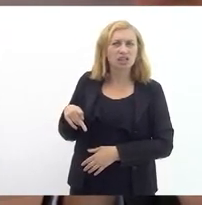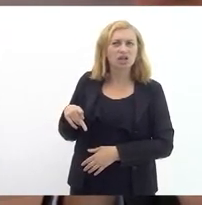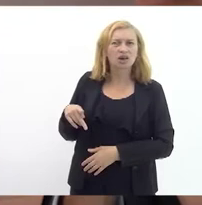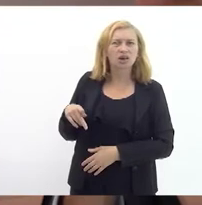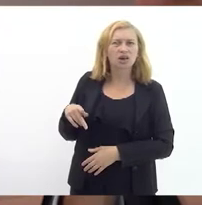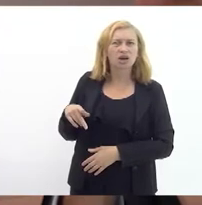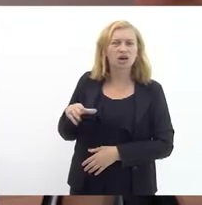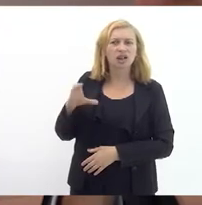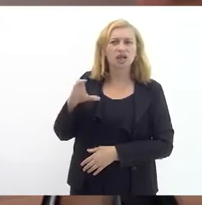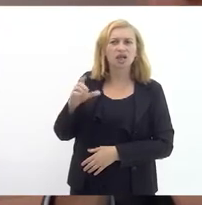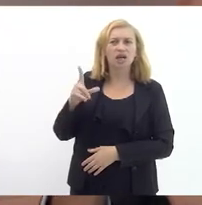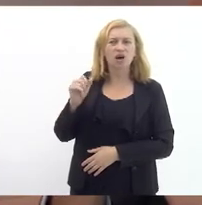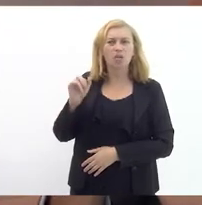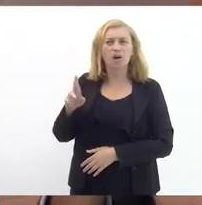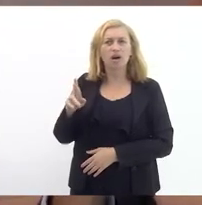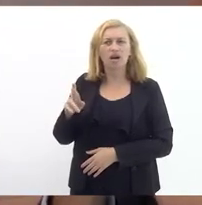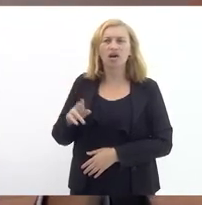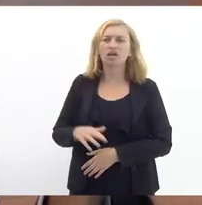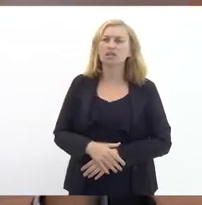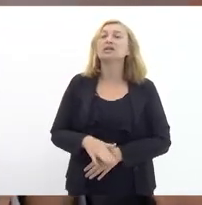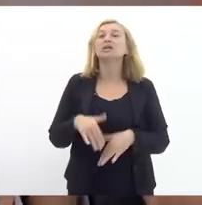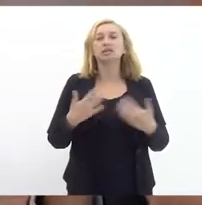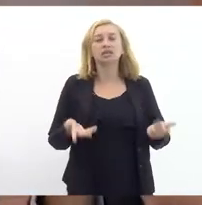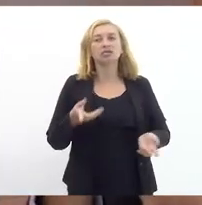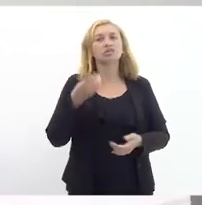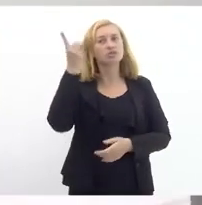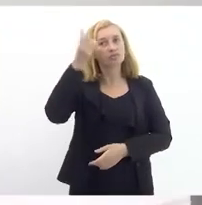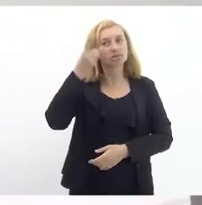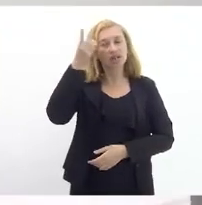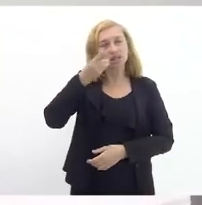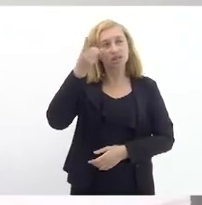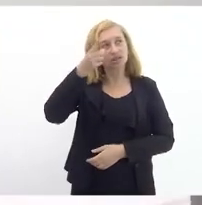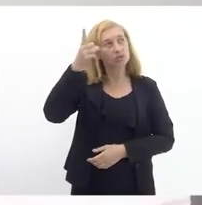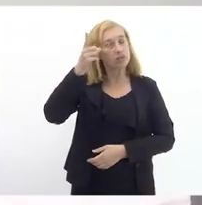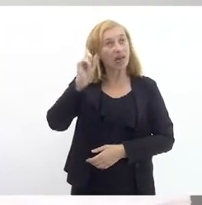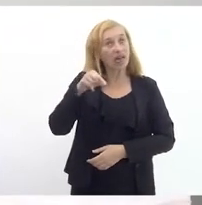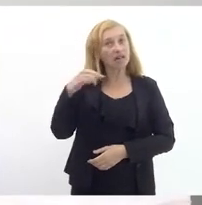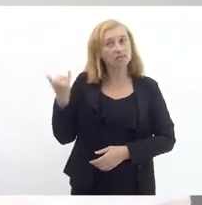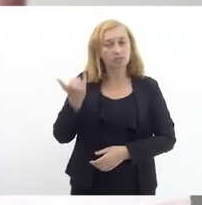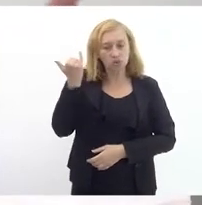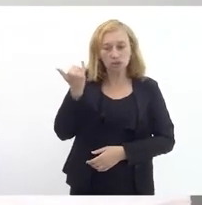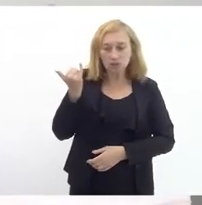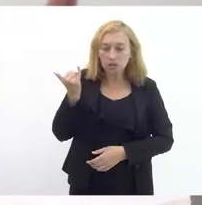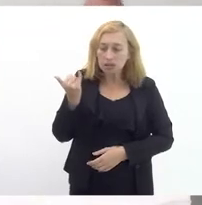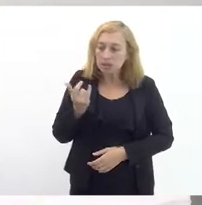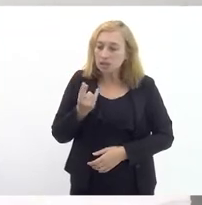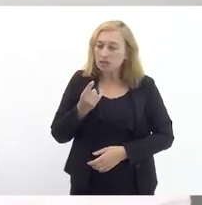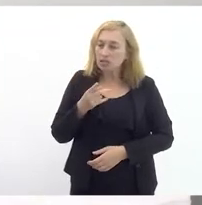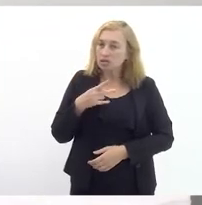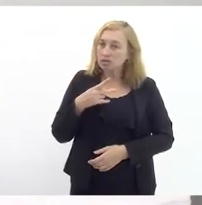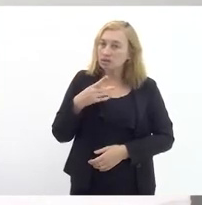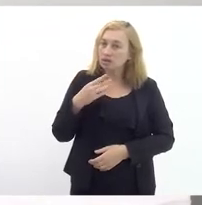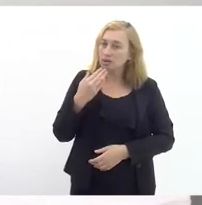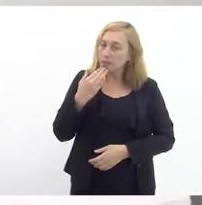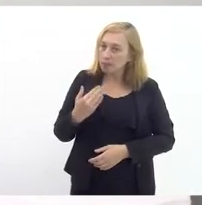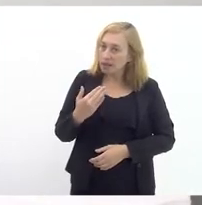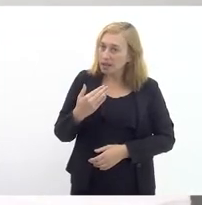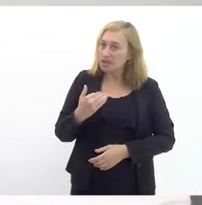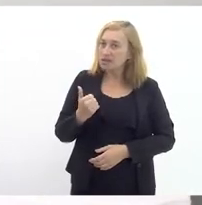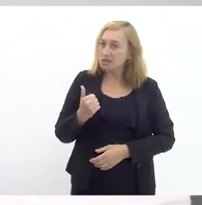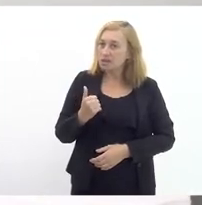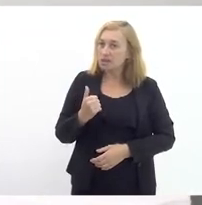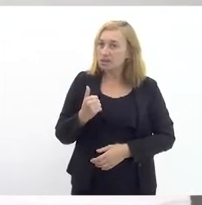Prober. Tá. Então, deputada Lucinha, é importante que a gente traga também esse